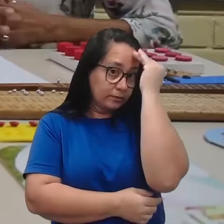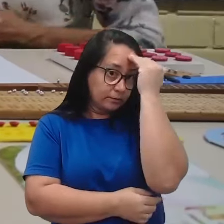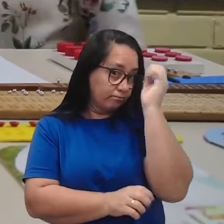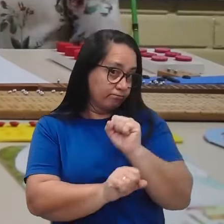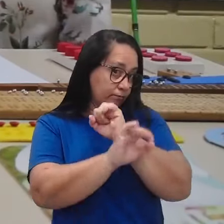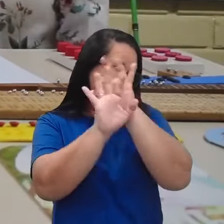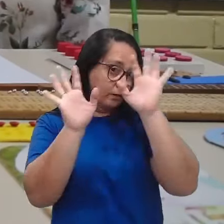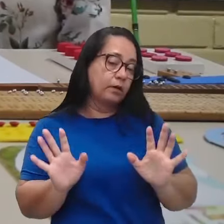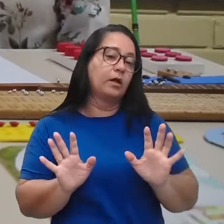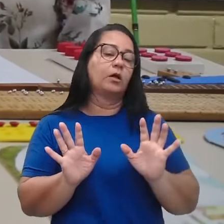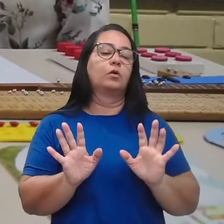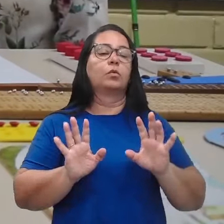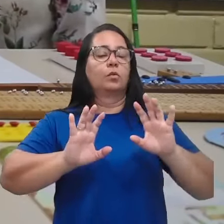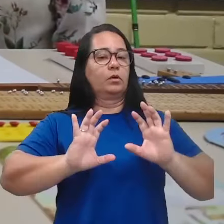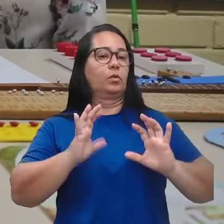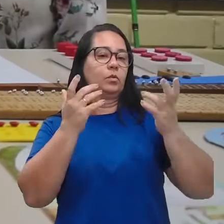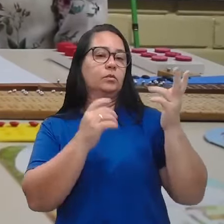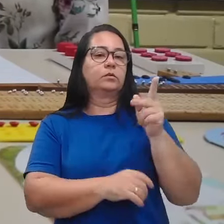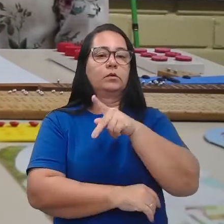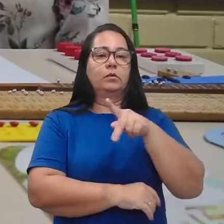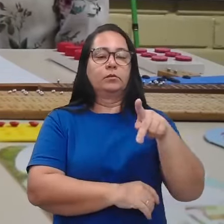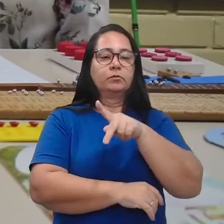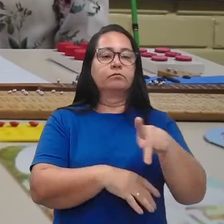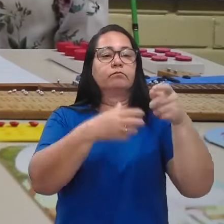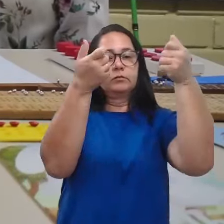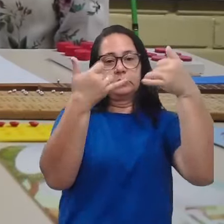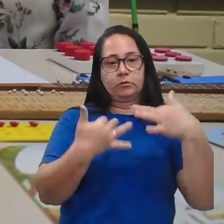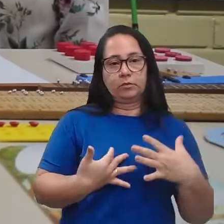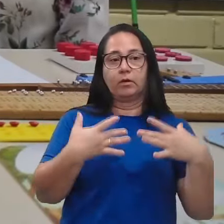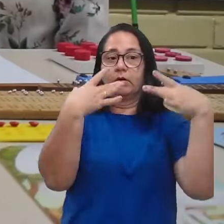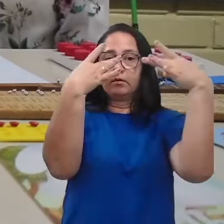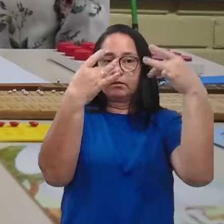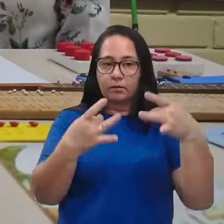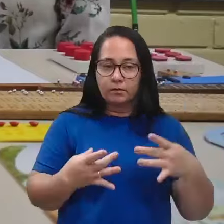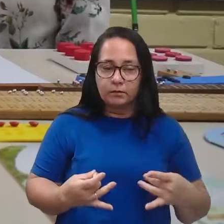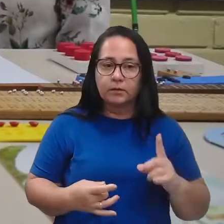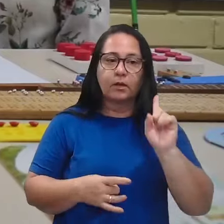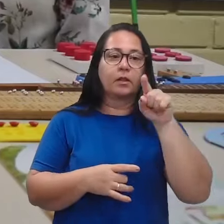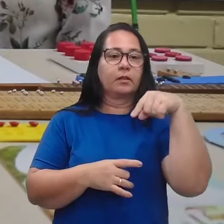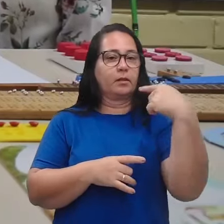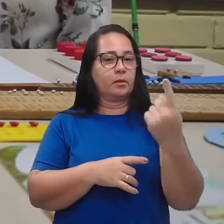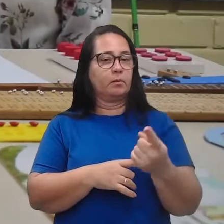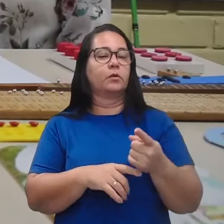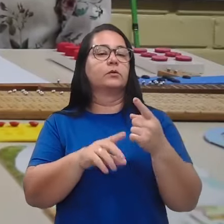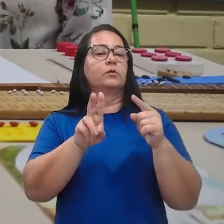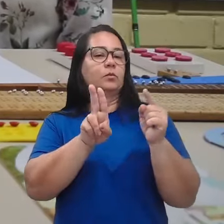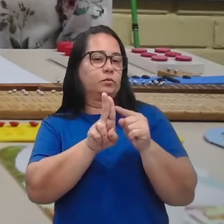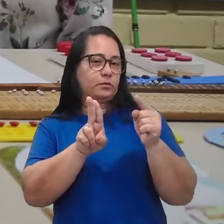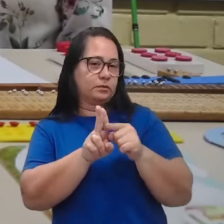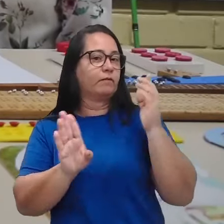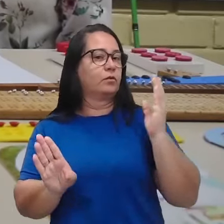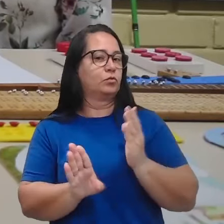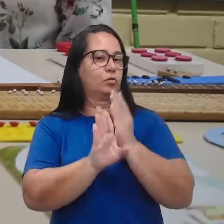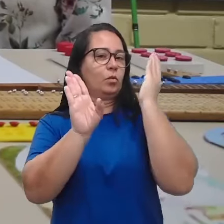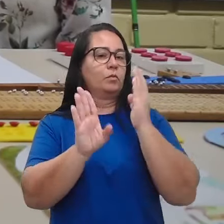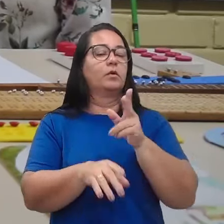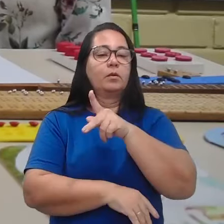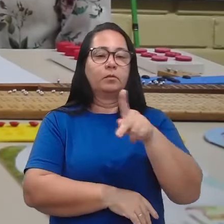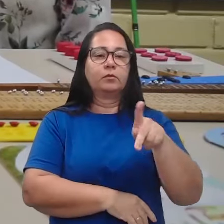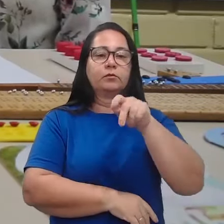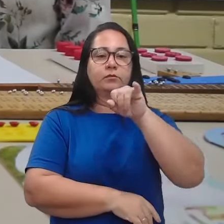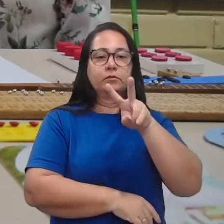o fio que a professora Ivana está mencionando, você vai descobrir na próxima videoaula da próxima unidade, a professora Ivana